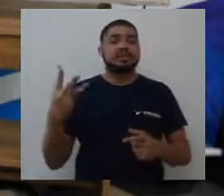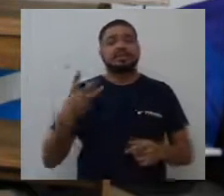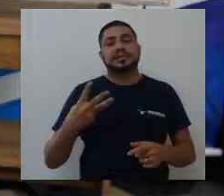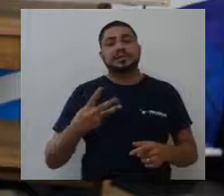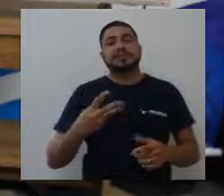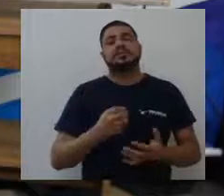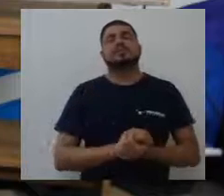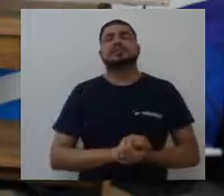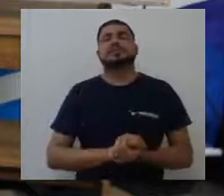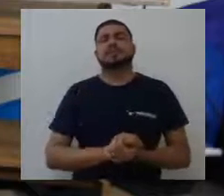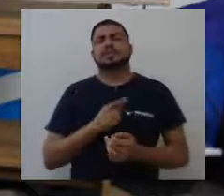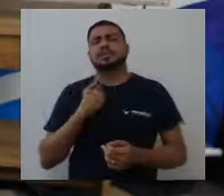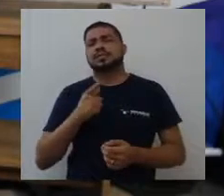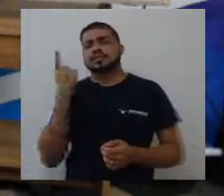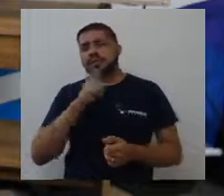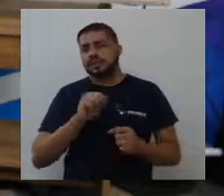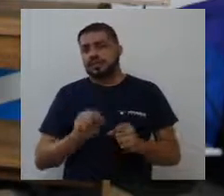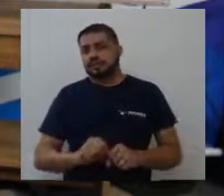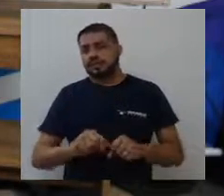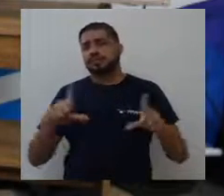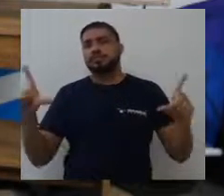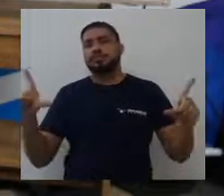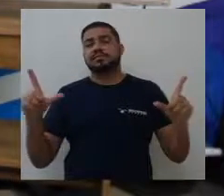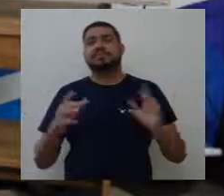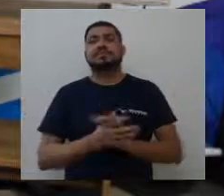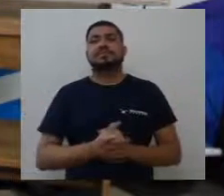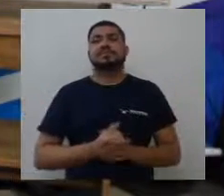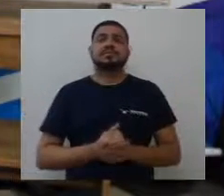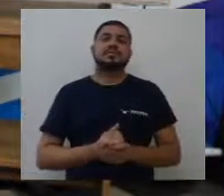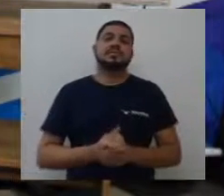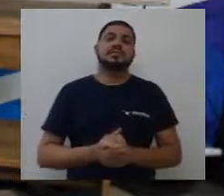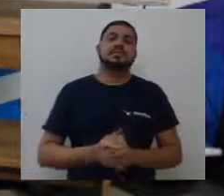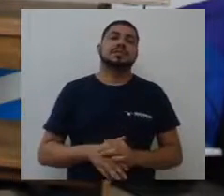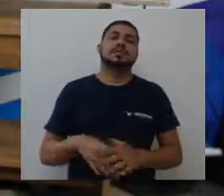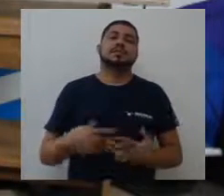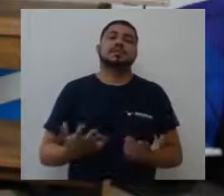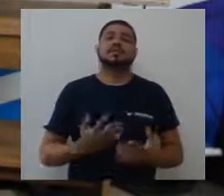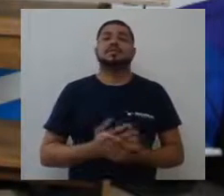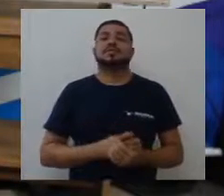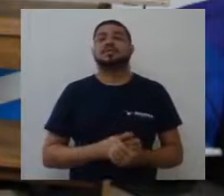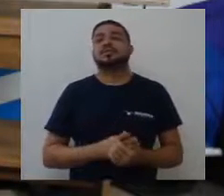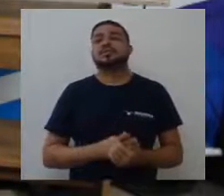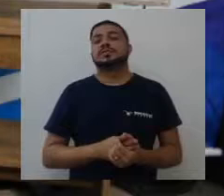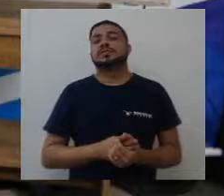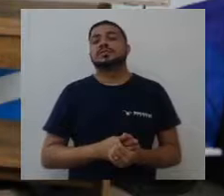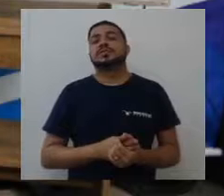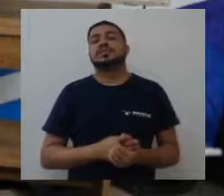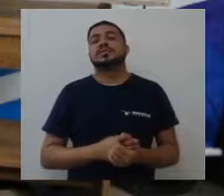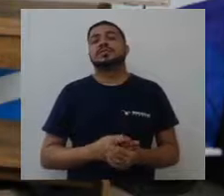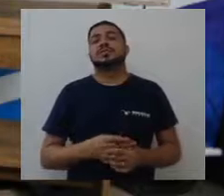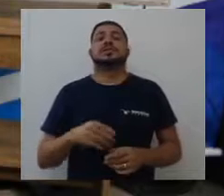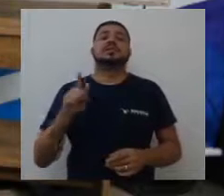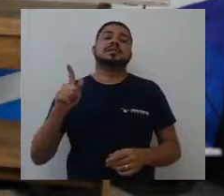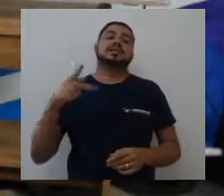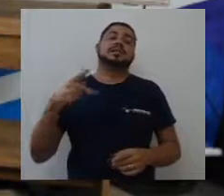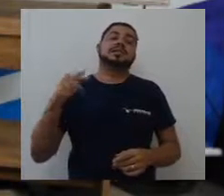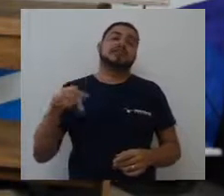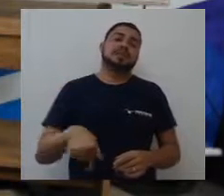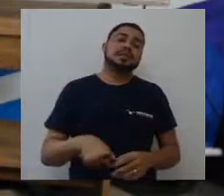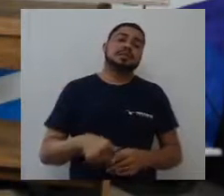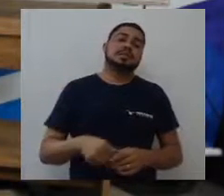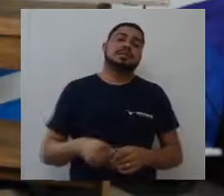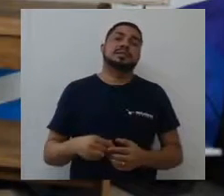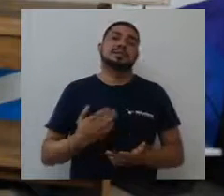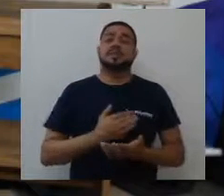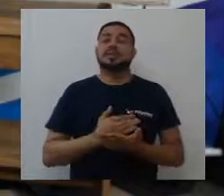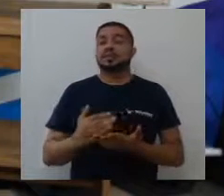3. Tu consegue tela cheia agora com o slide? Massa. Então, vê só. O IGPM, Índice Geral de Preço